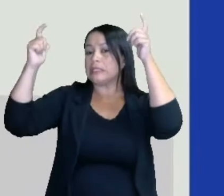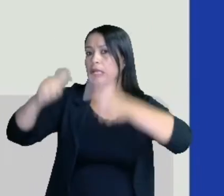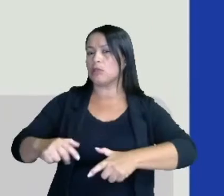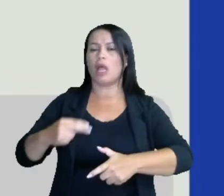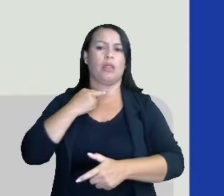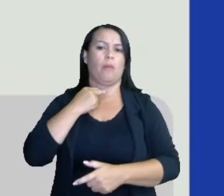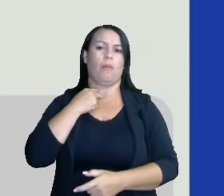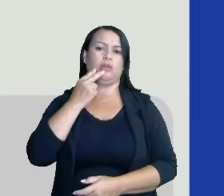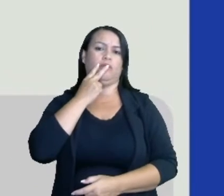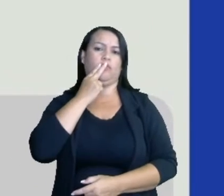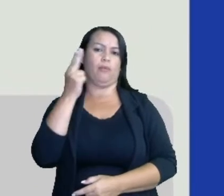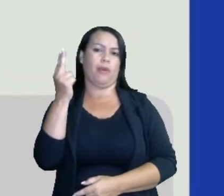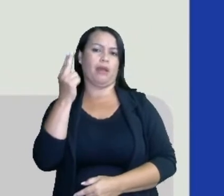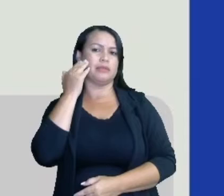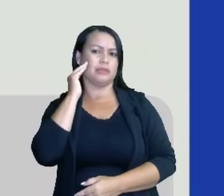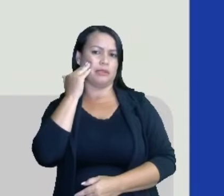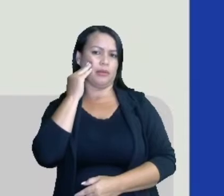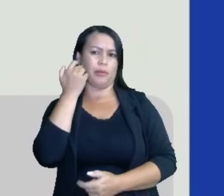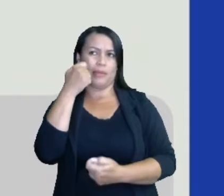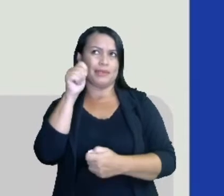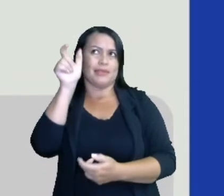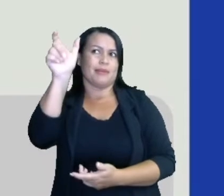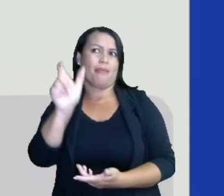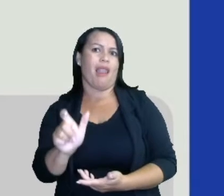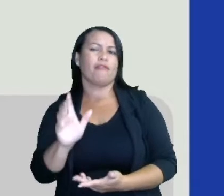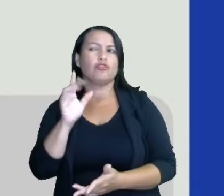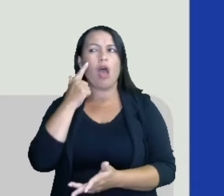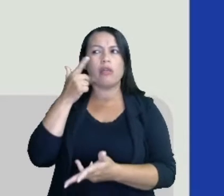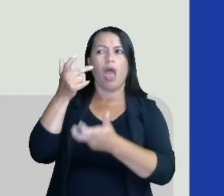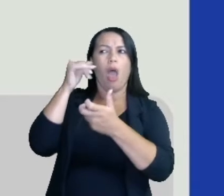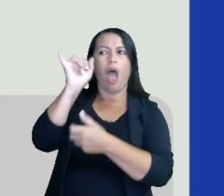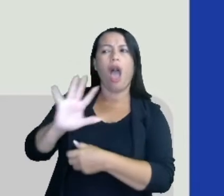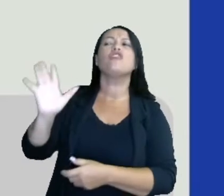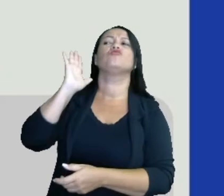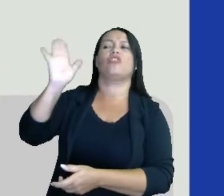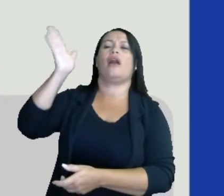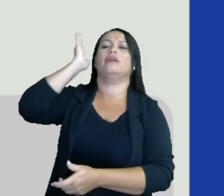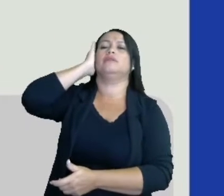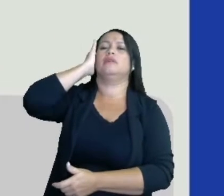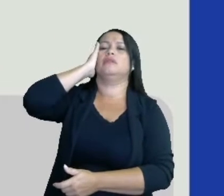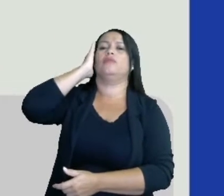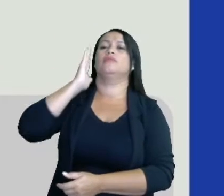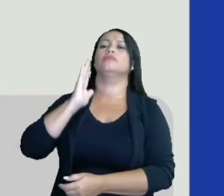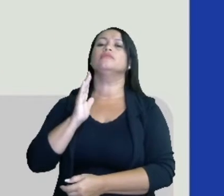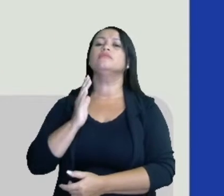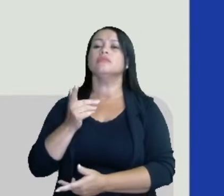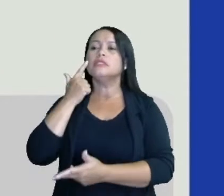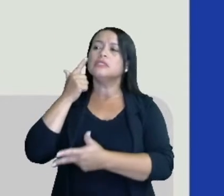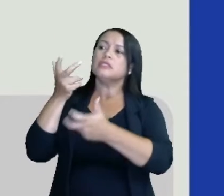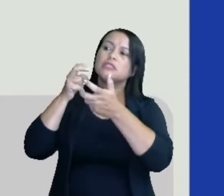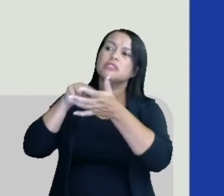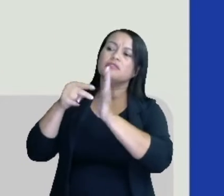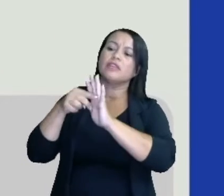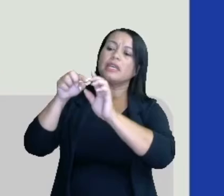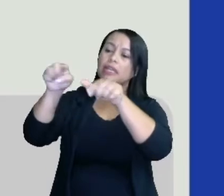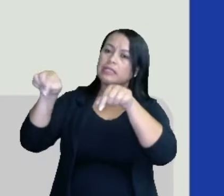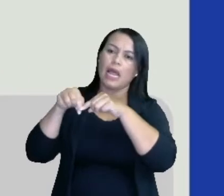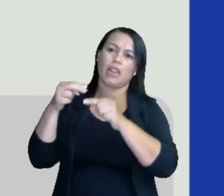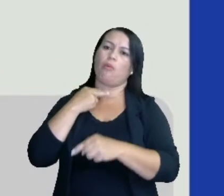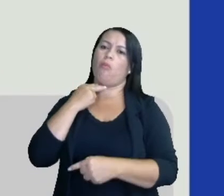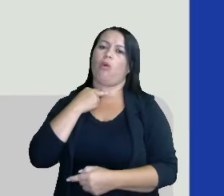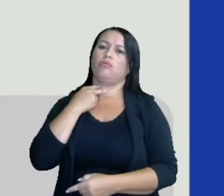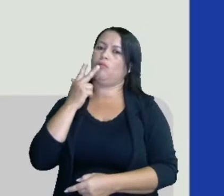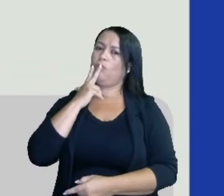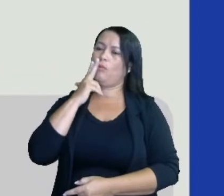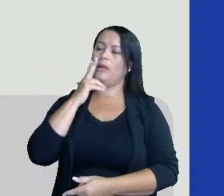não pode fumar, não tem palavra, mas eu só de olhar eu consegui interpretar e vi que nesse ambiente aí não pode